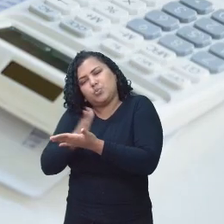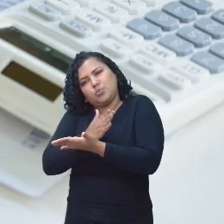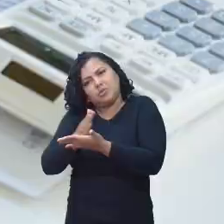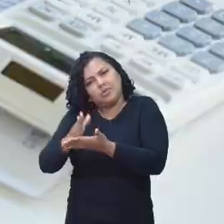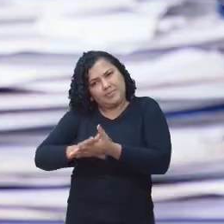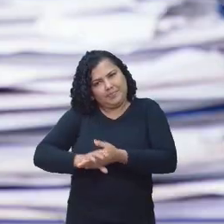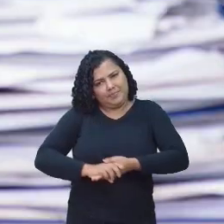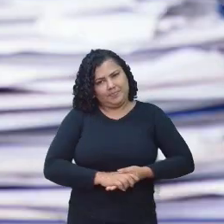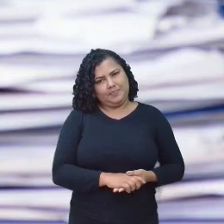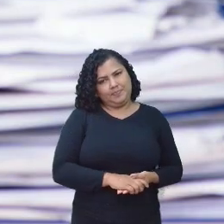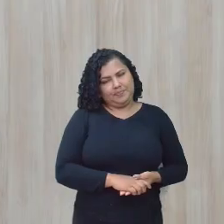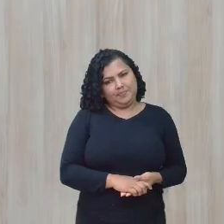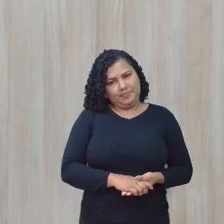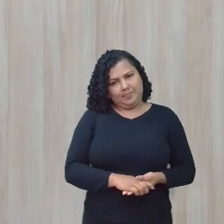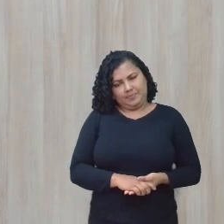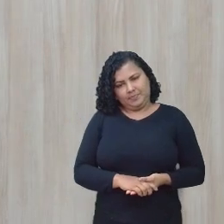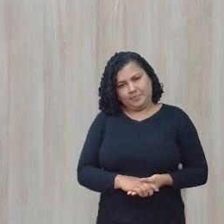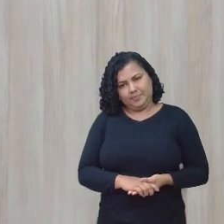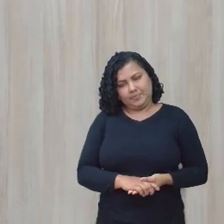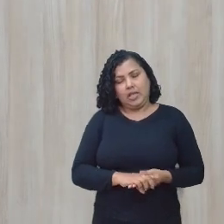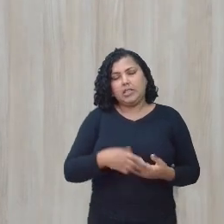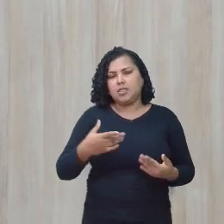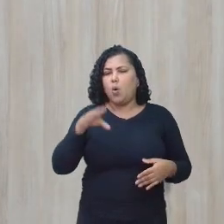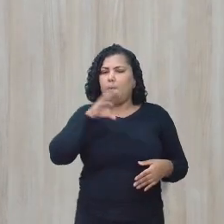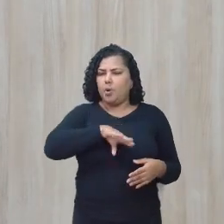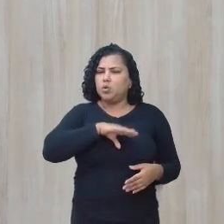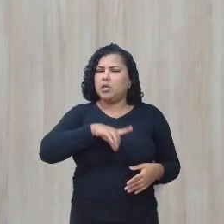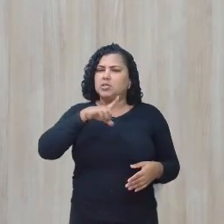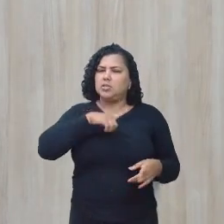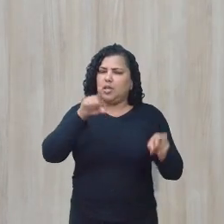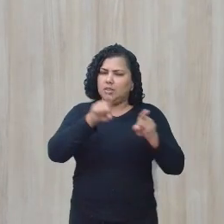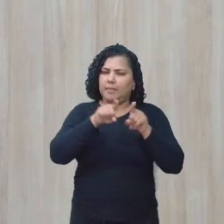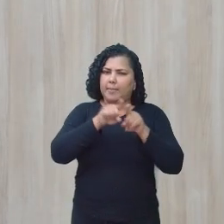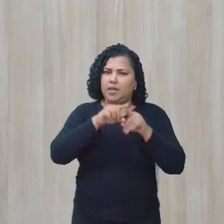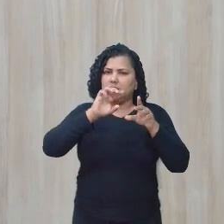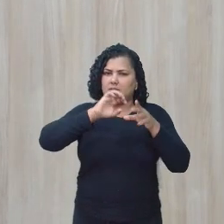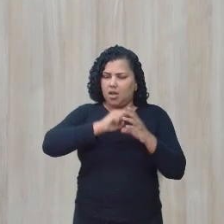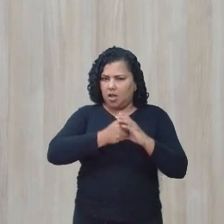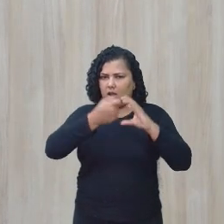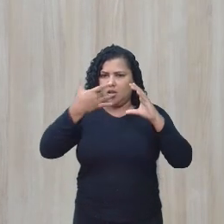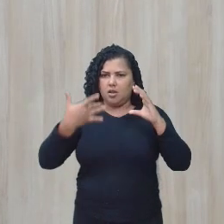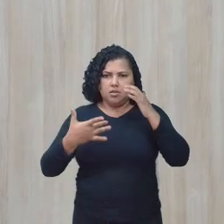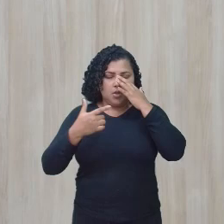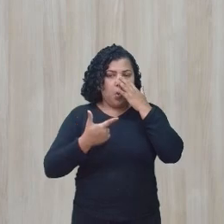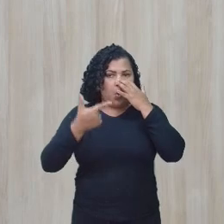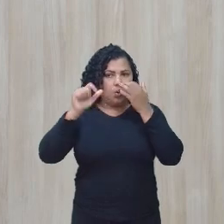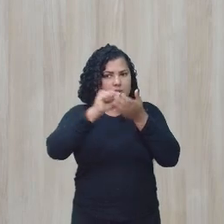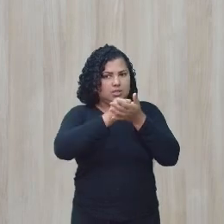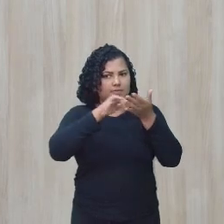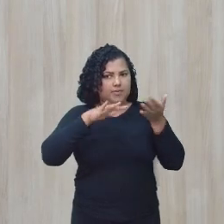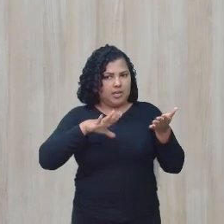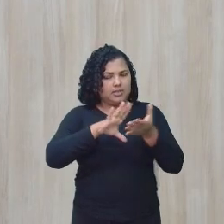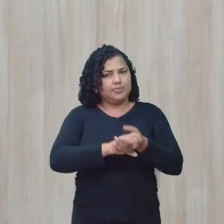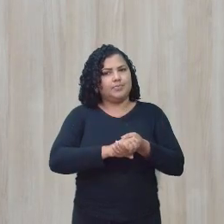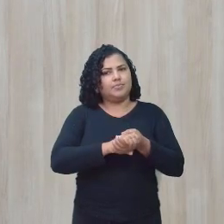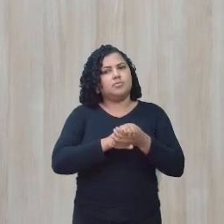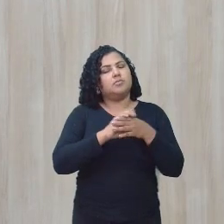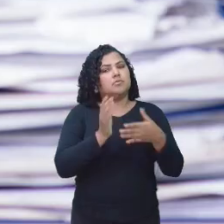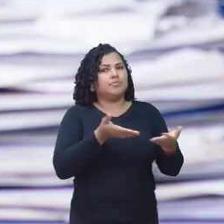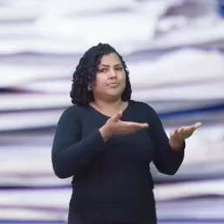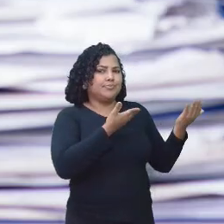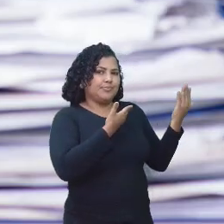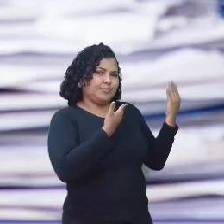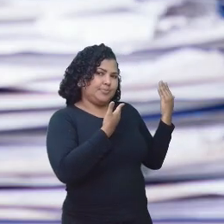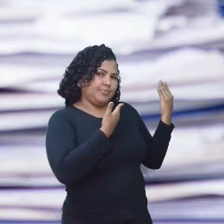não quantificadas em português também. Então, o português também tem esse fenômeno. Outra tarefinha para vocês, pessoal. So many things,